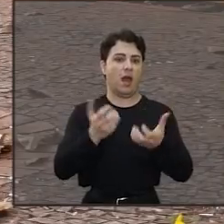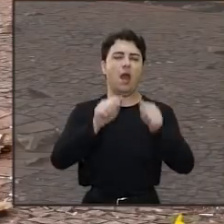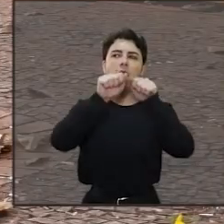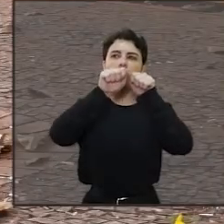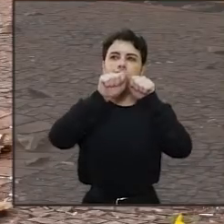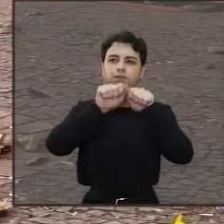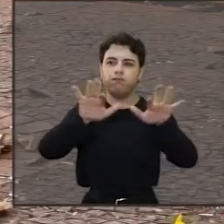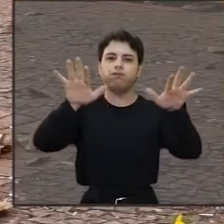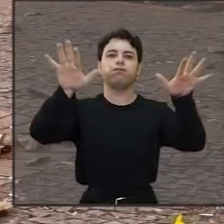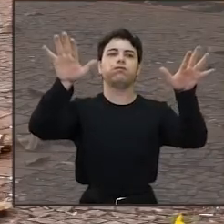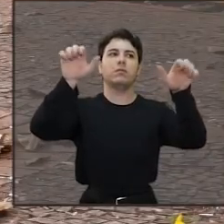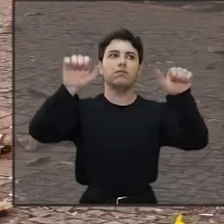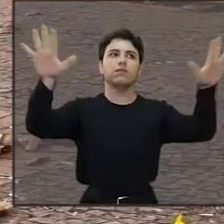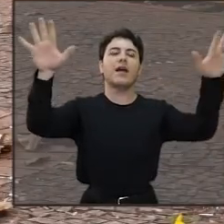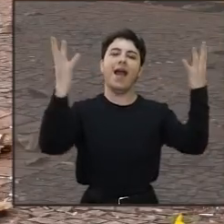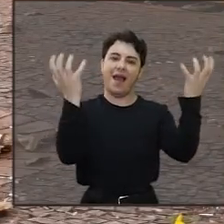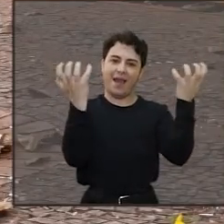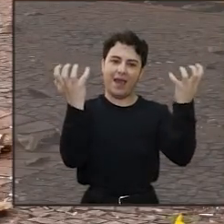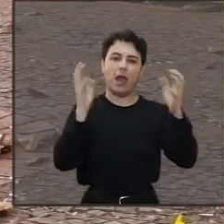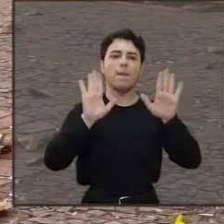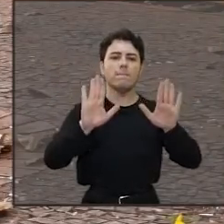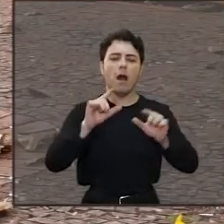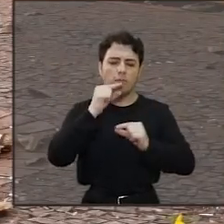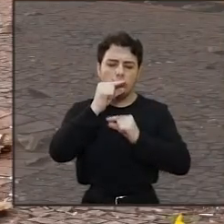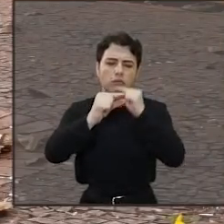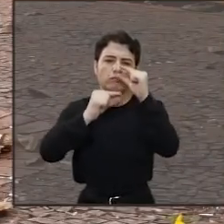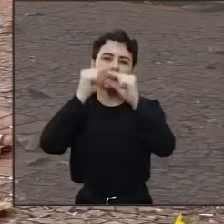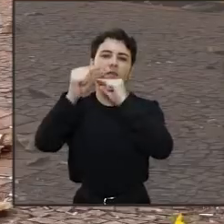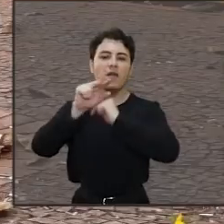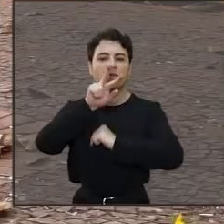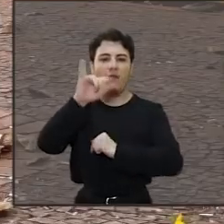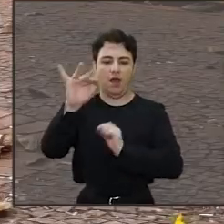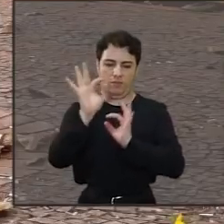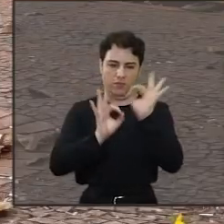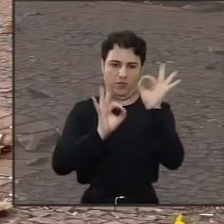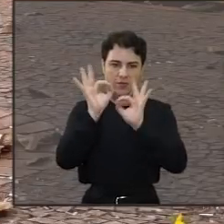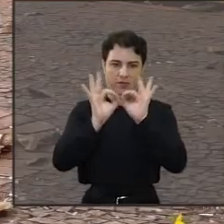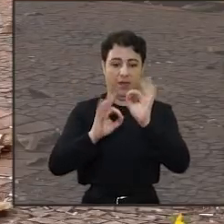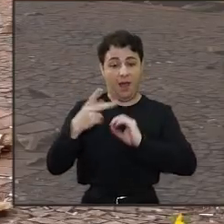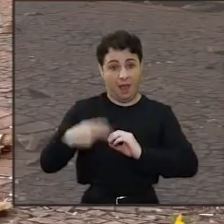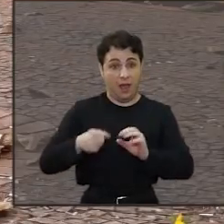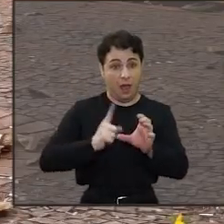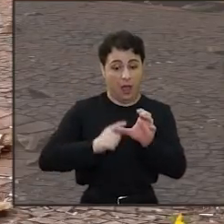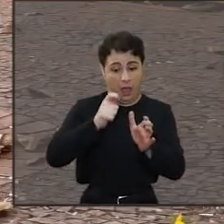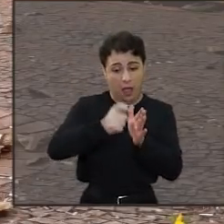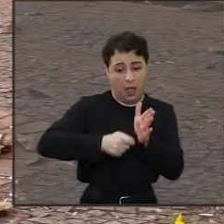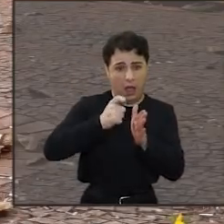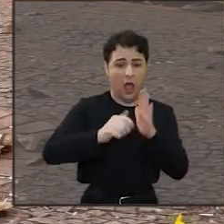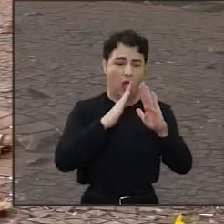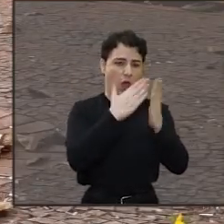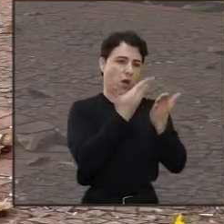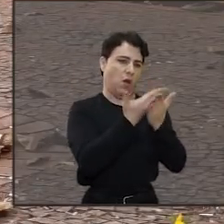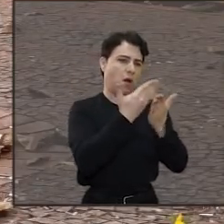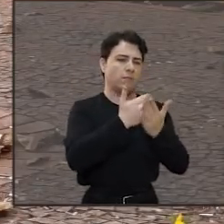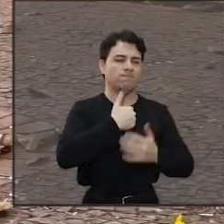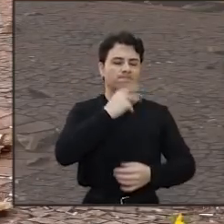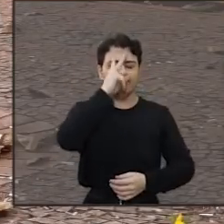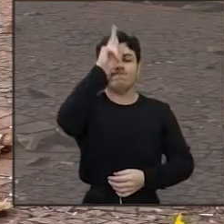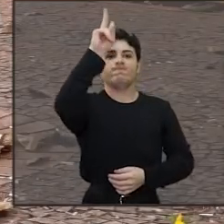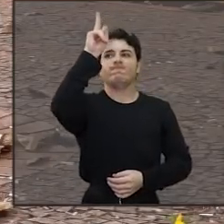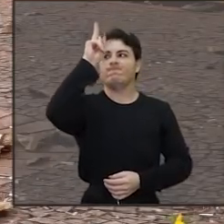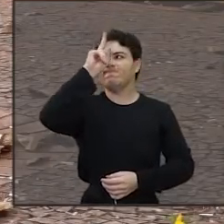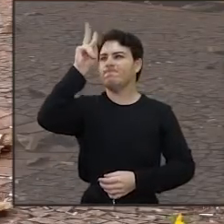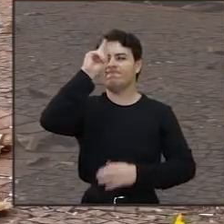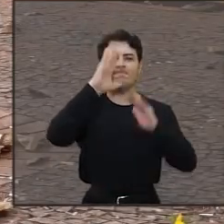planos de expandindo isso. Ainda tá pendente, mas a gente vai aos pouquinhos expandindo esse projeto. Mas aqui em Araraquara as